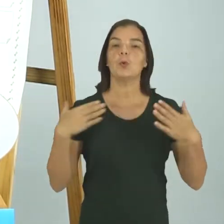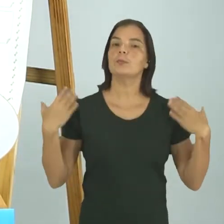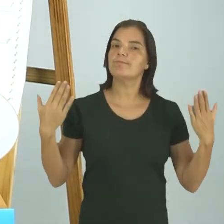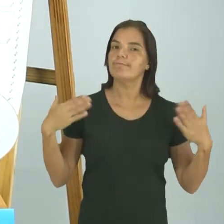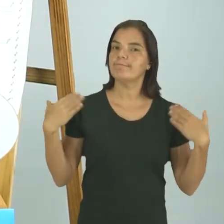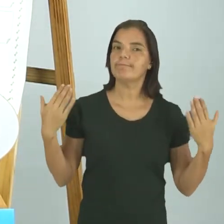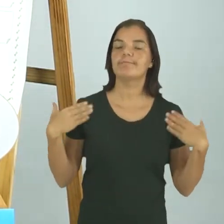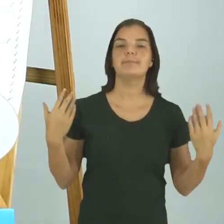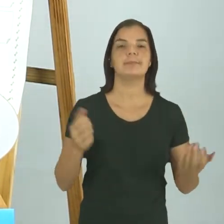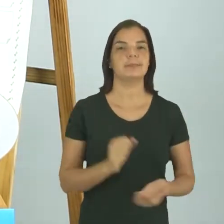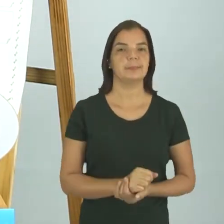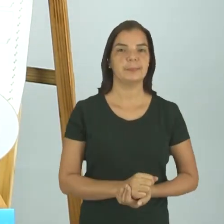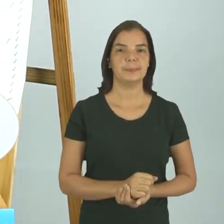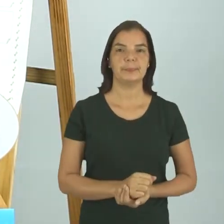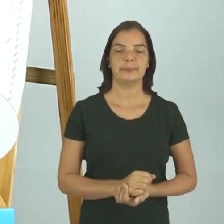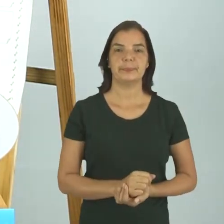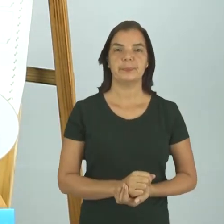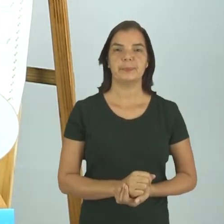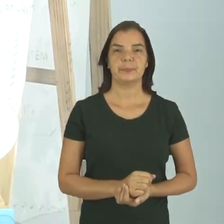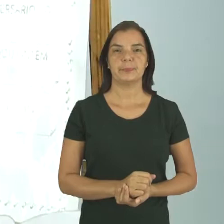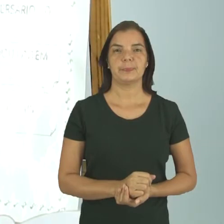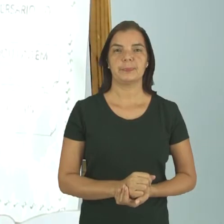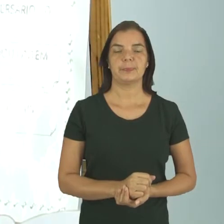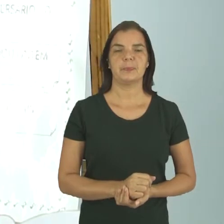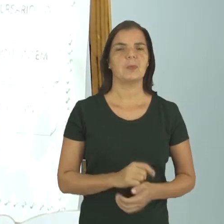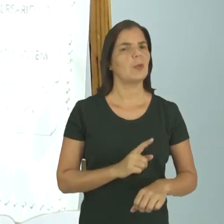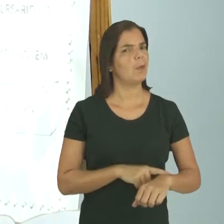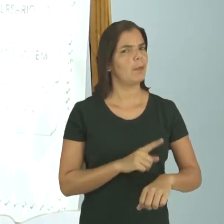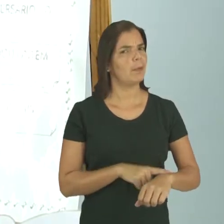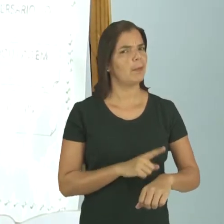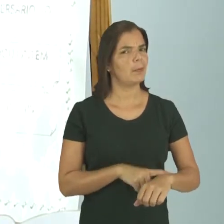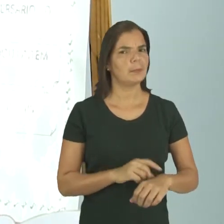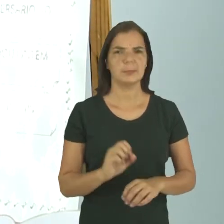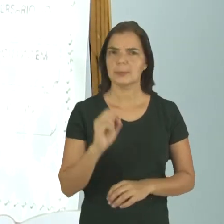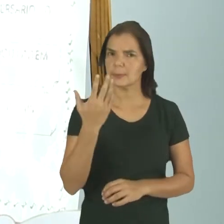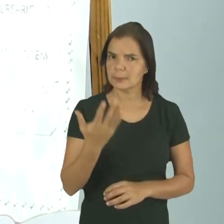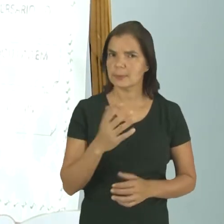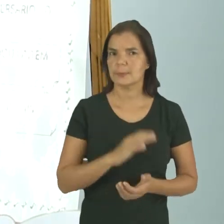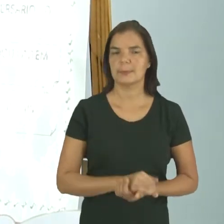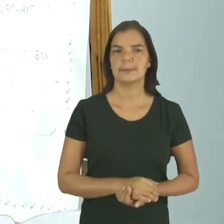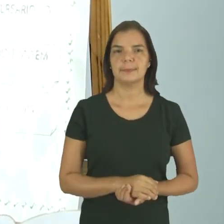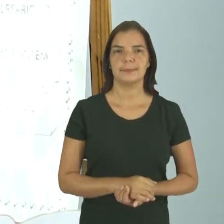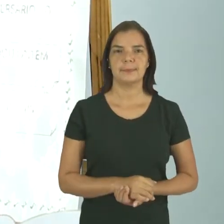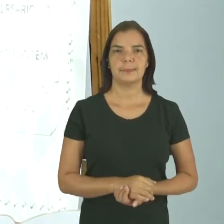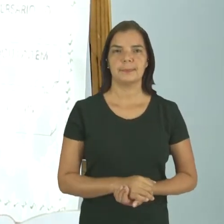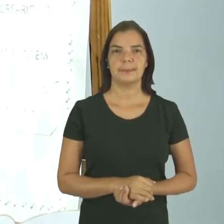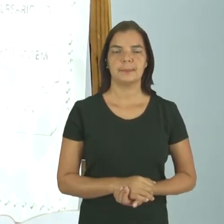diverti muito. Que momento isso aconteceu?